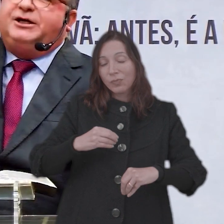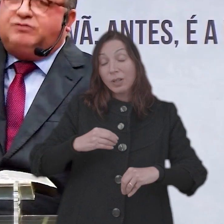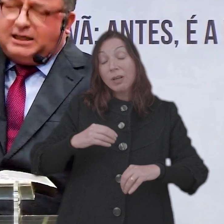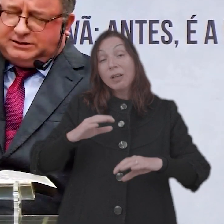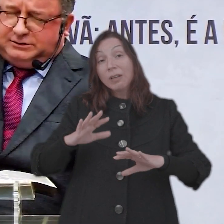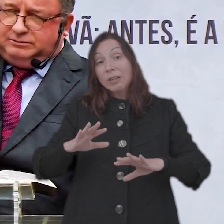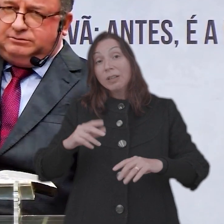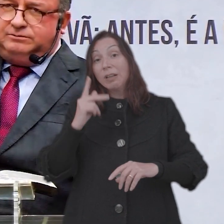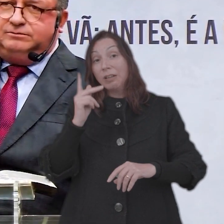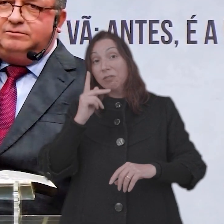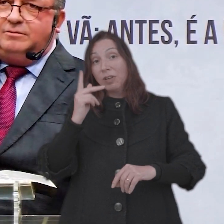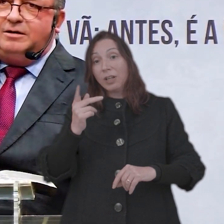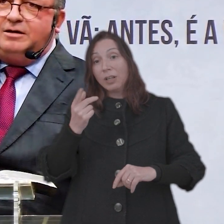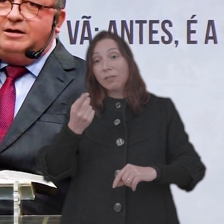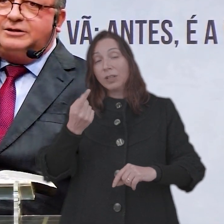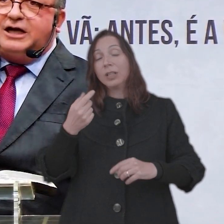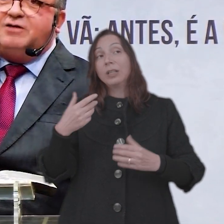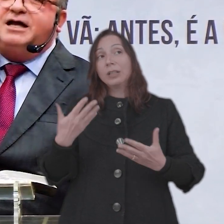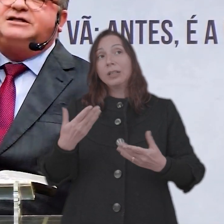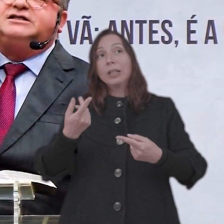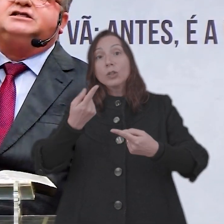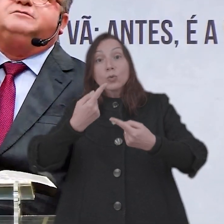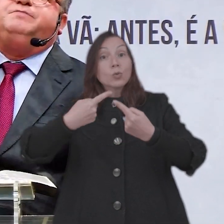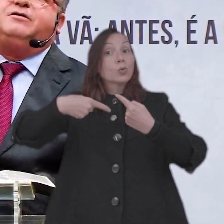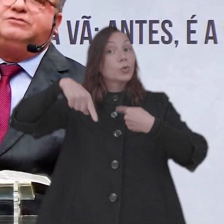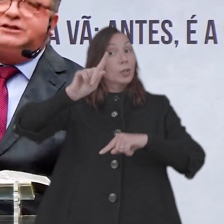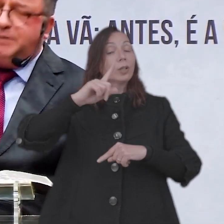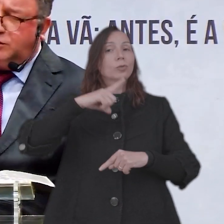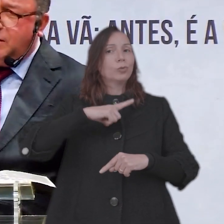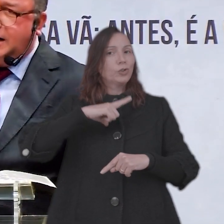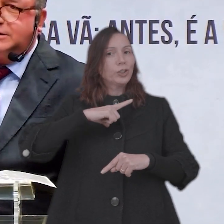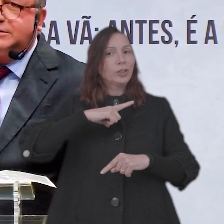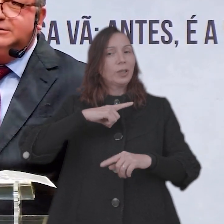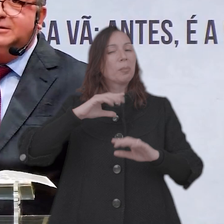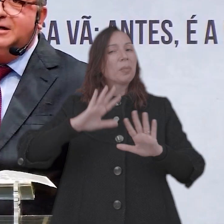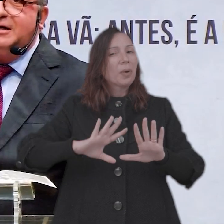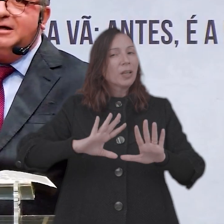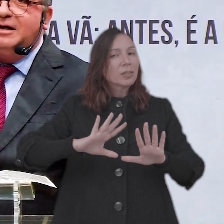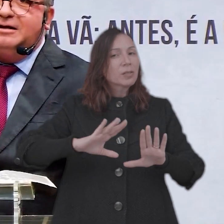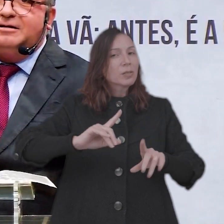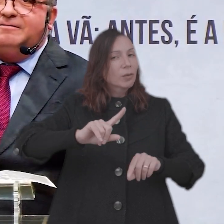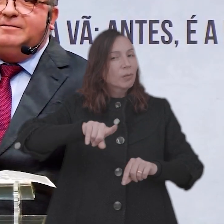picos espirituais, geralmente esses picos espirituais